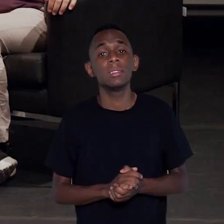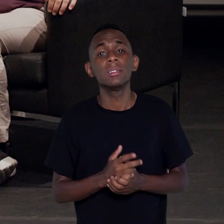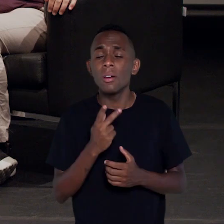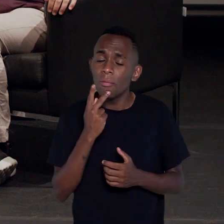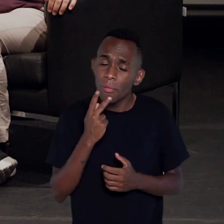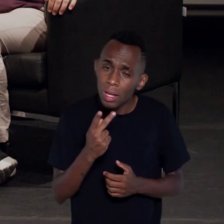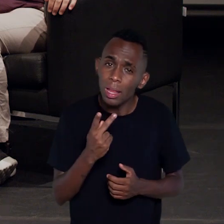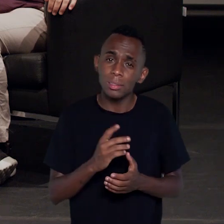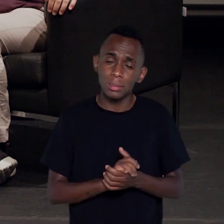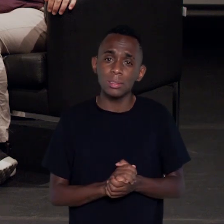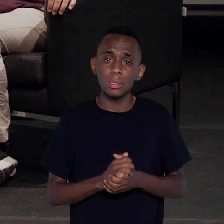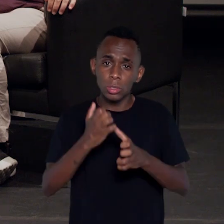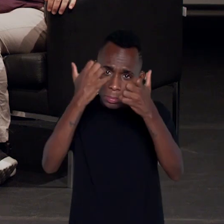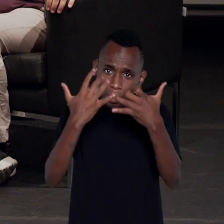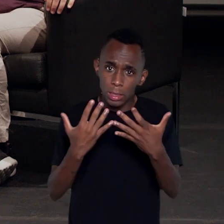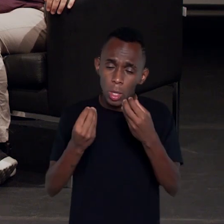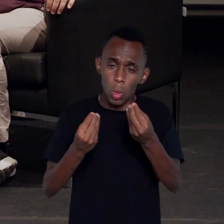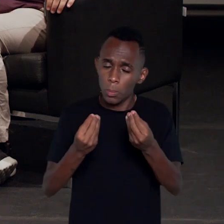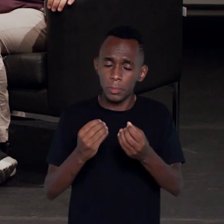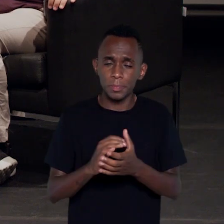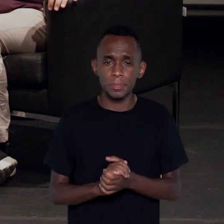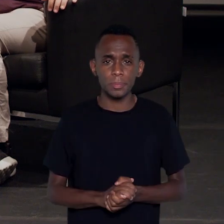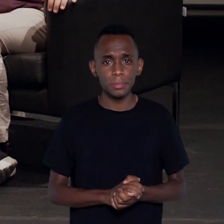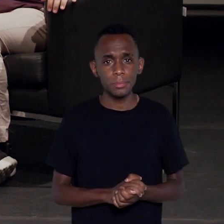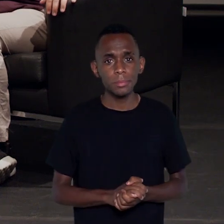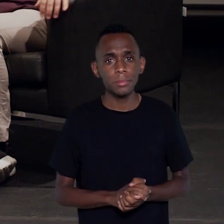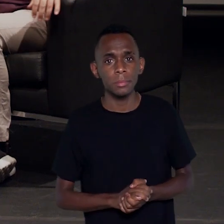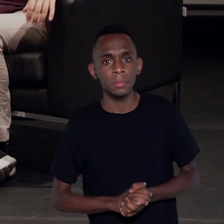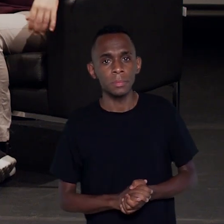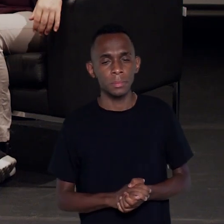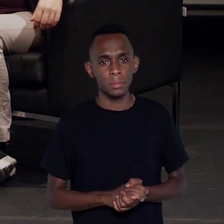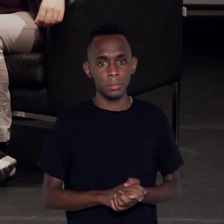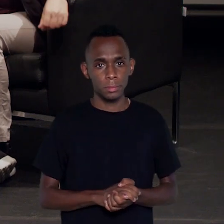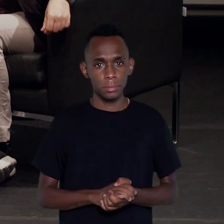Então, eu queria que você falasse um pouco disso. Bom,